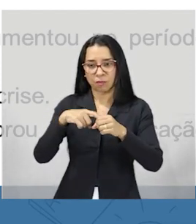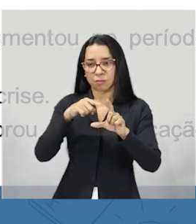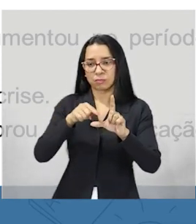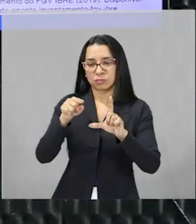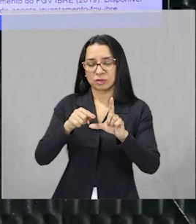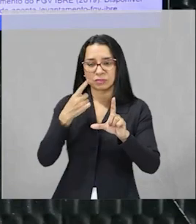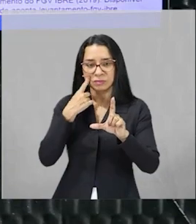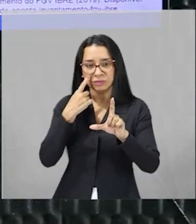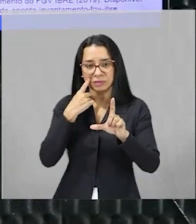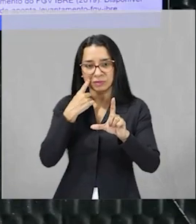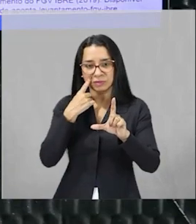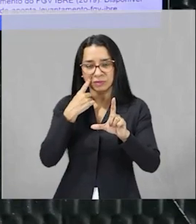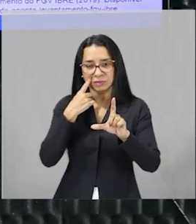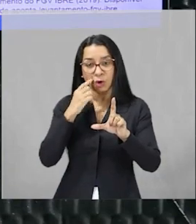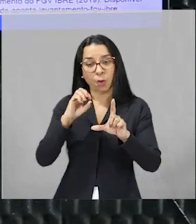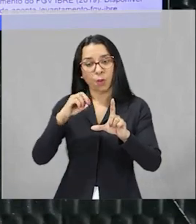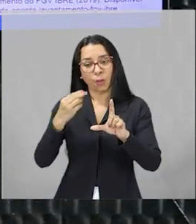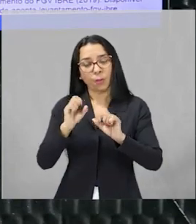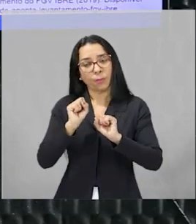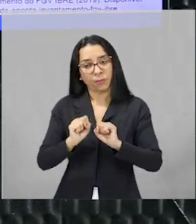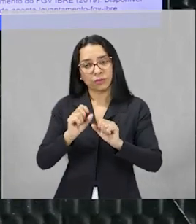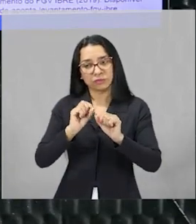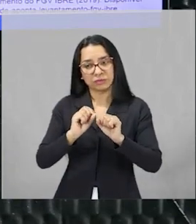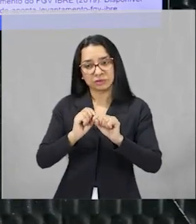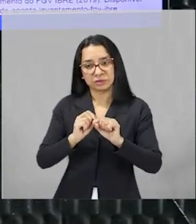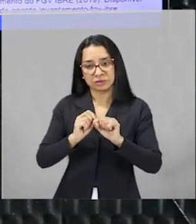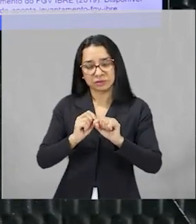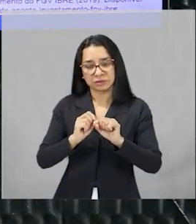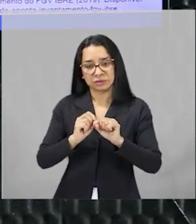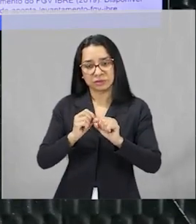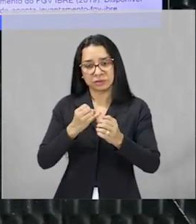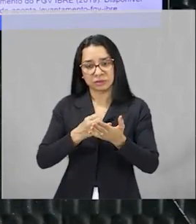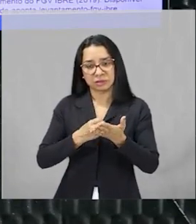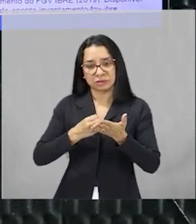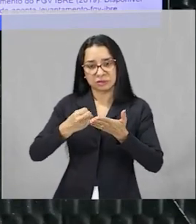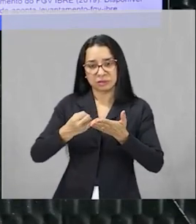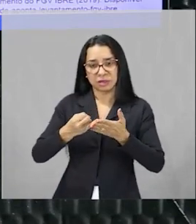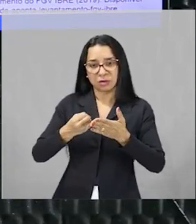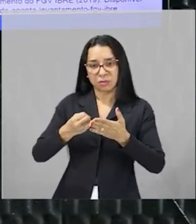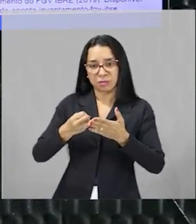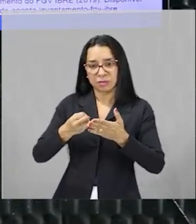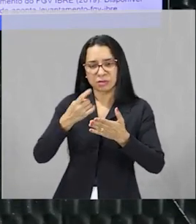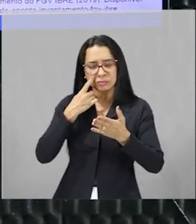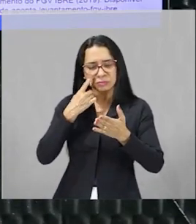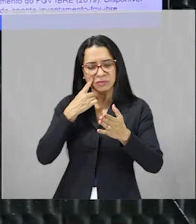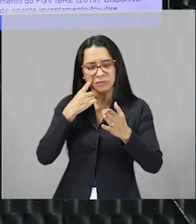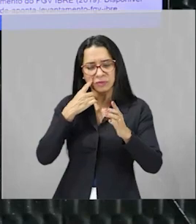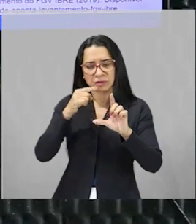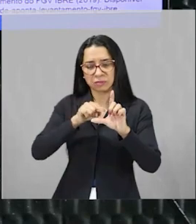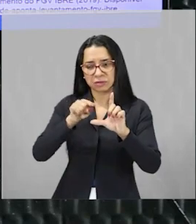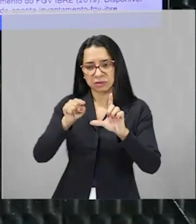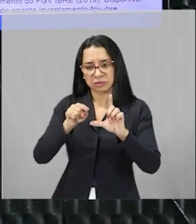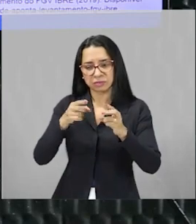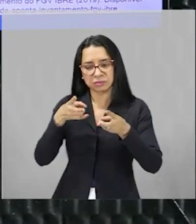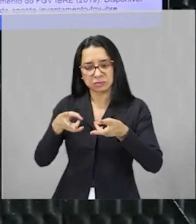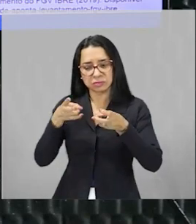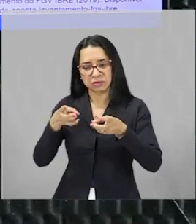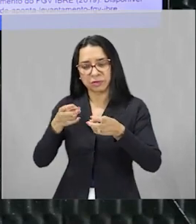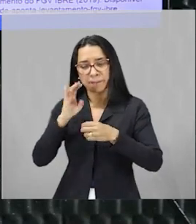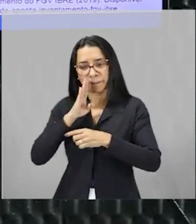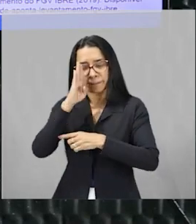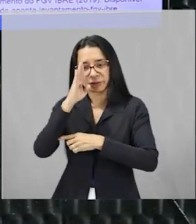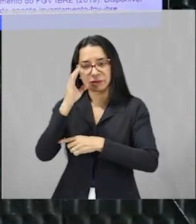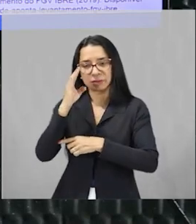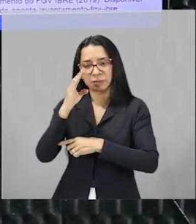e olho, tá? Ou eu posso fazer a análise inicial do gráfico, extrair as principais ideias e depois fazer a